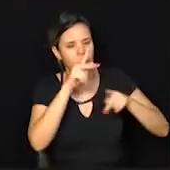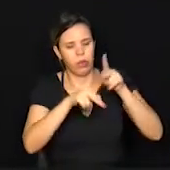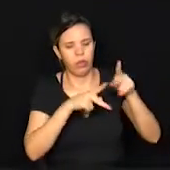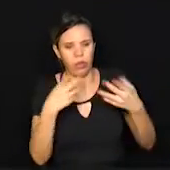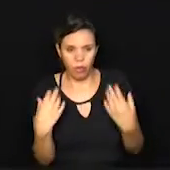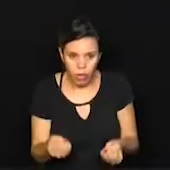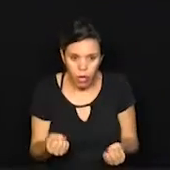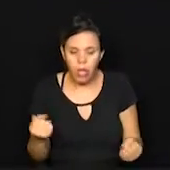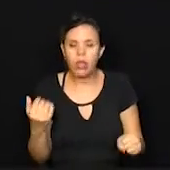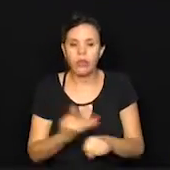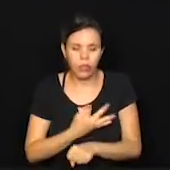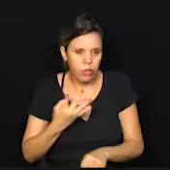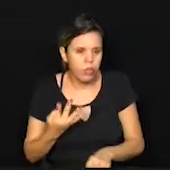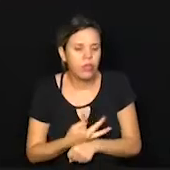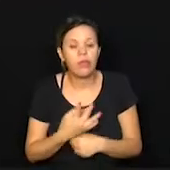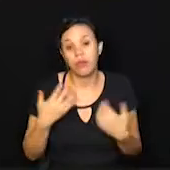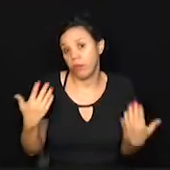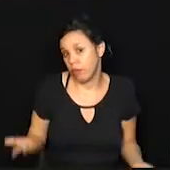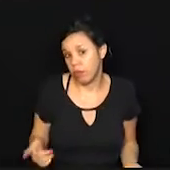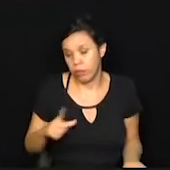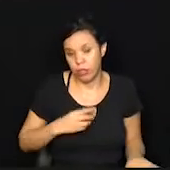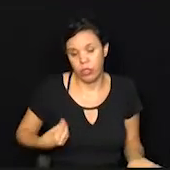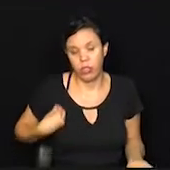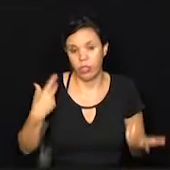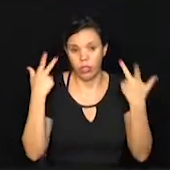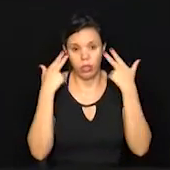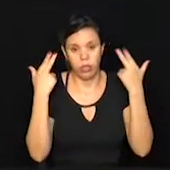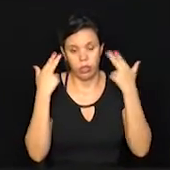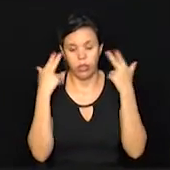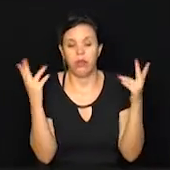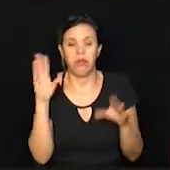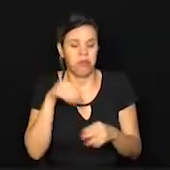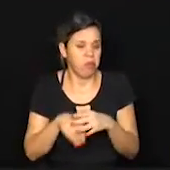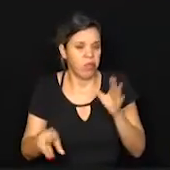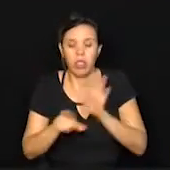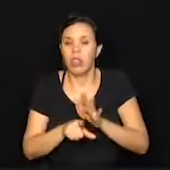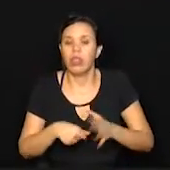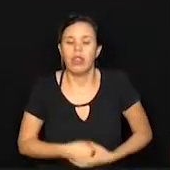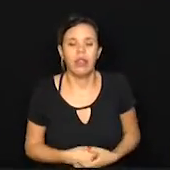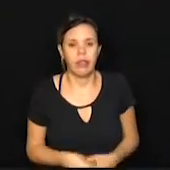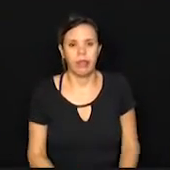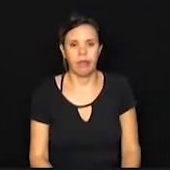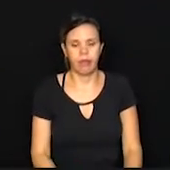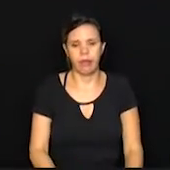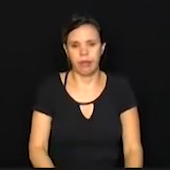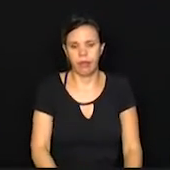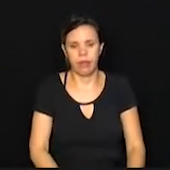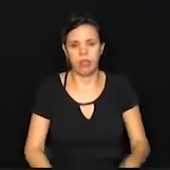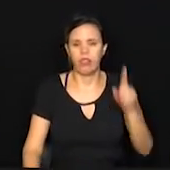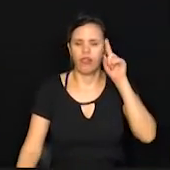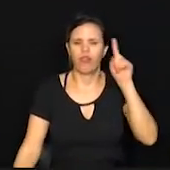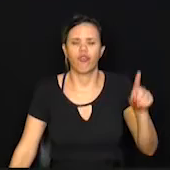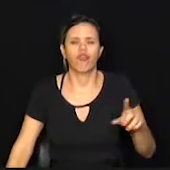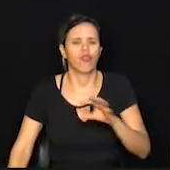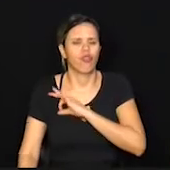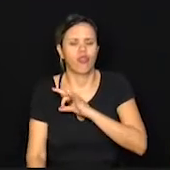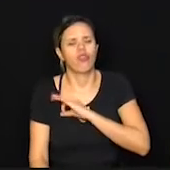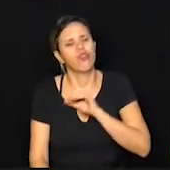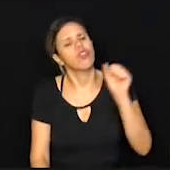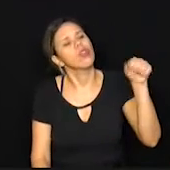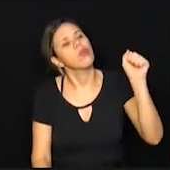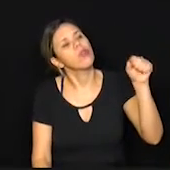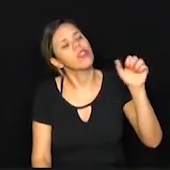resistir e não sei o que é presente eu tinha vida normal vida na legalidade é um dia que a polícia bate na casa dele